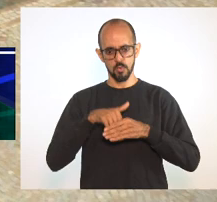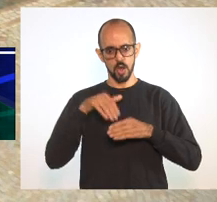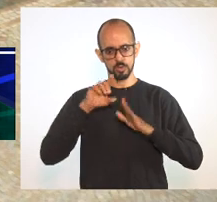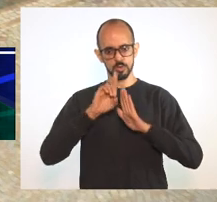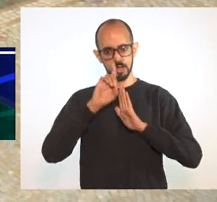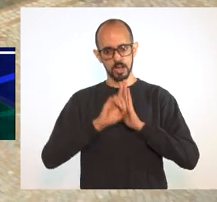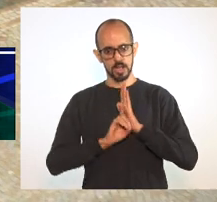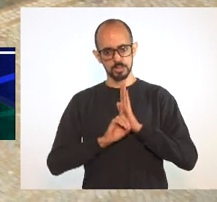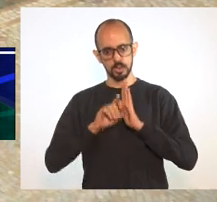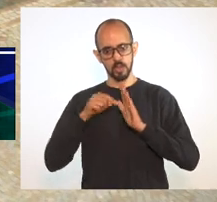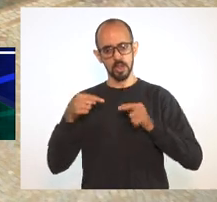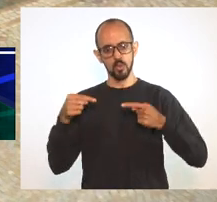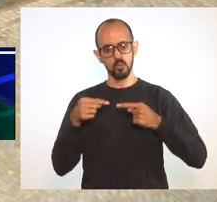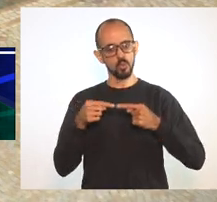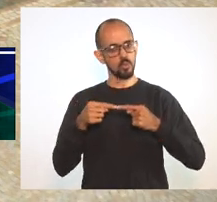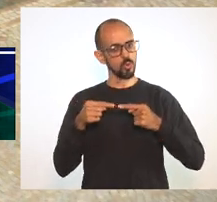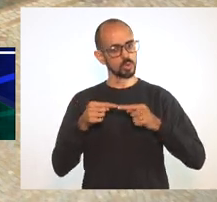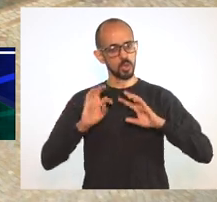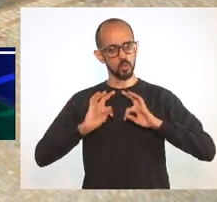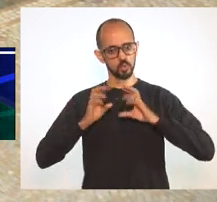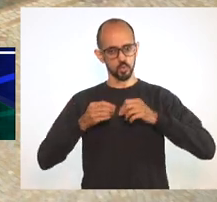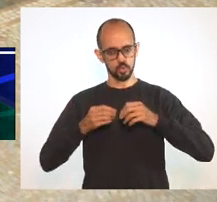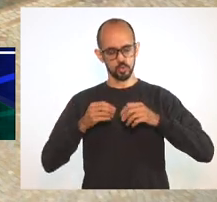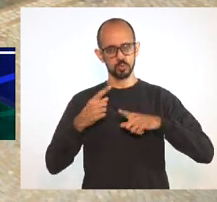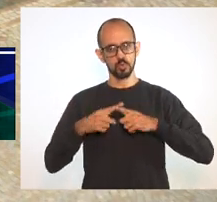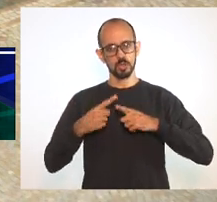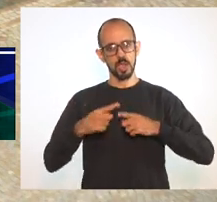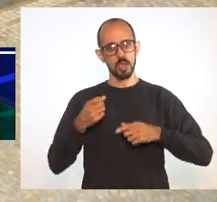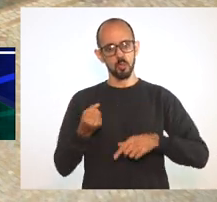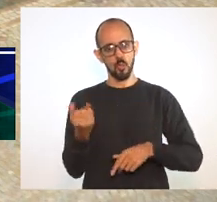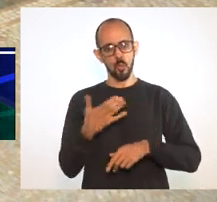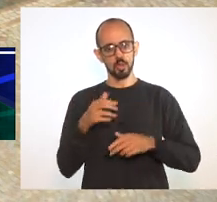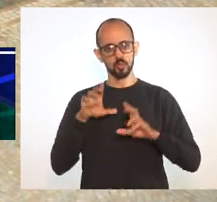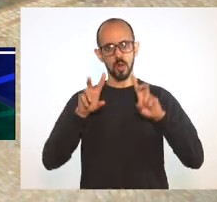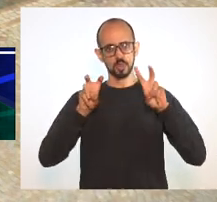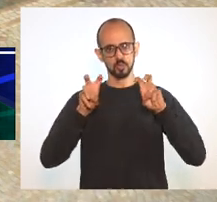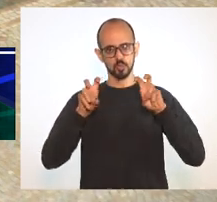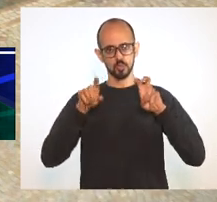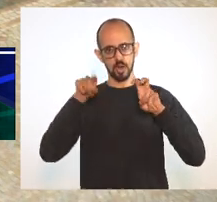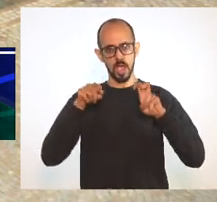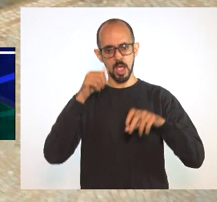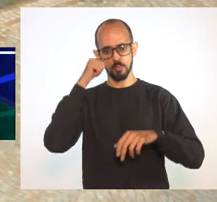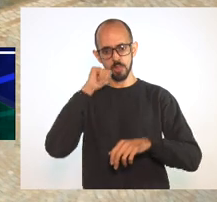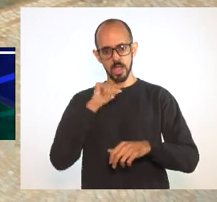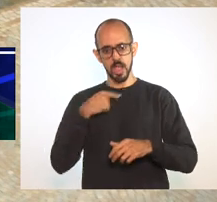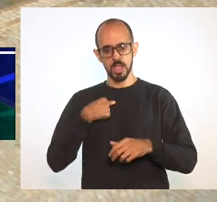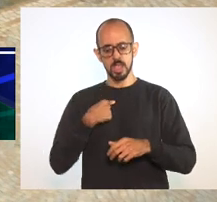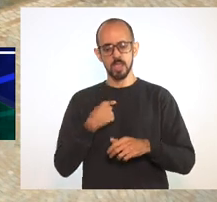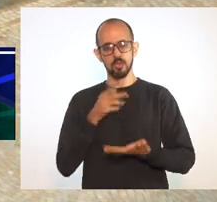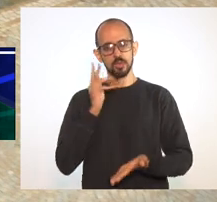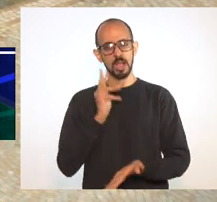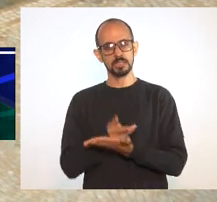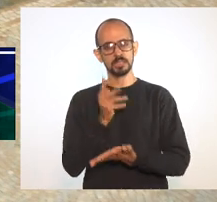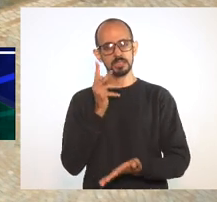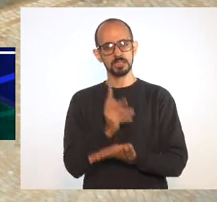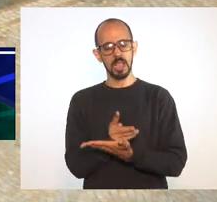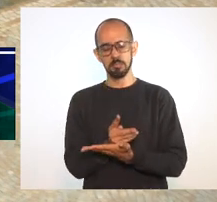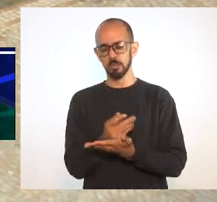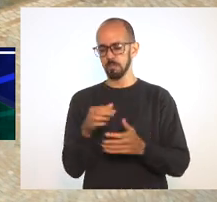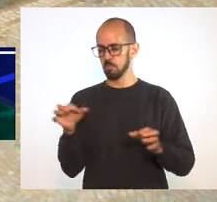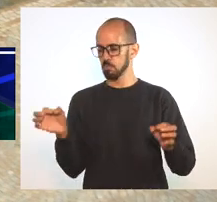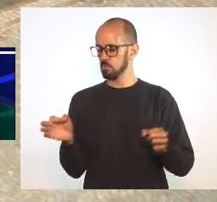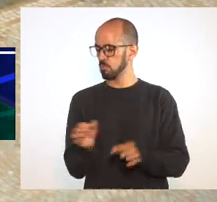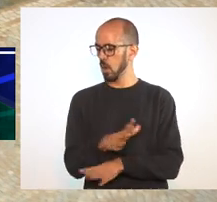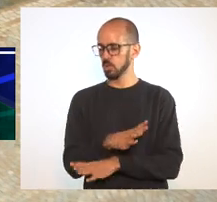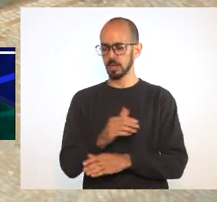todos. Porque quando o assunto, enfermeira Regiane, for mulher, eu sempre vou estar apta e pronta